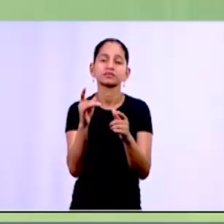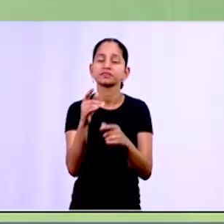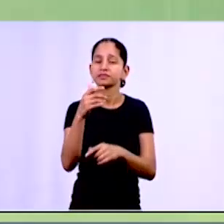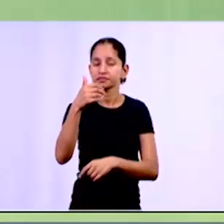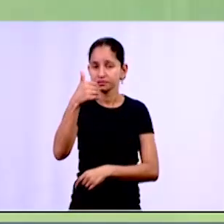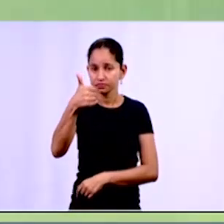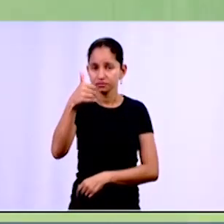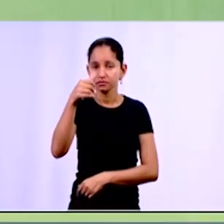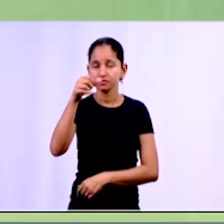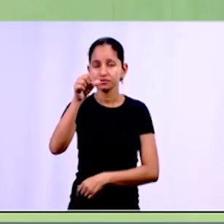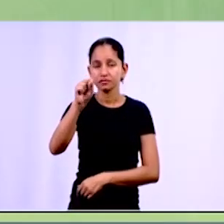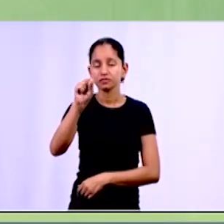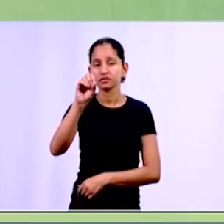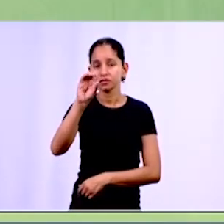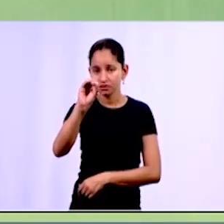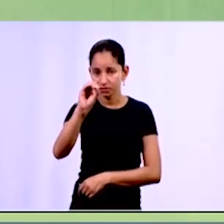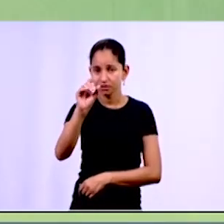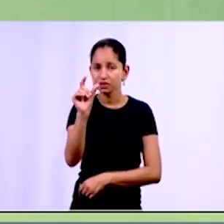22.